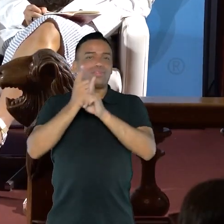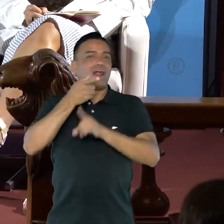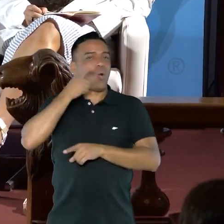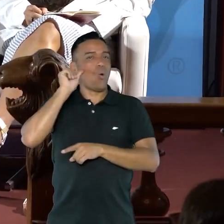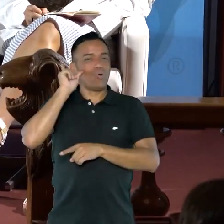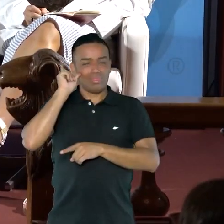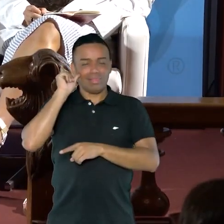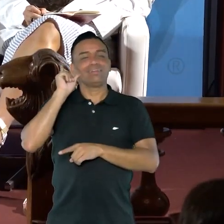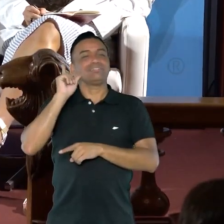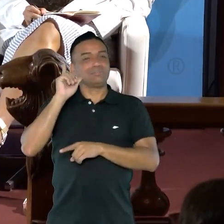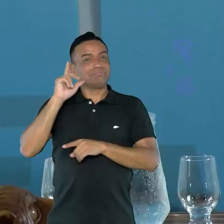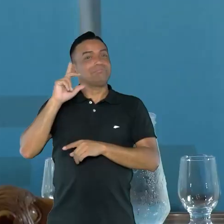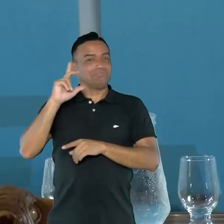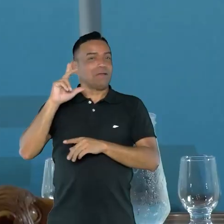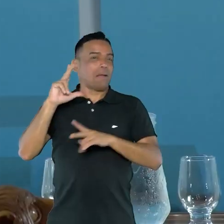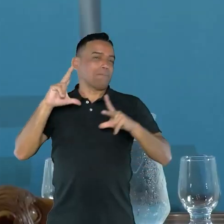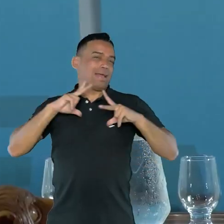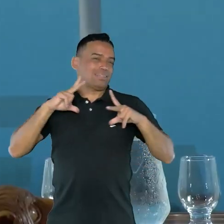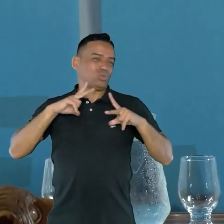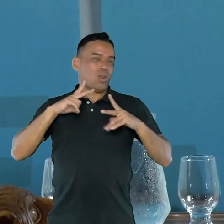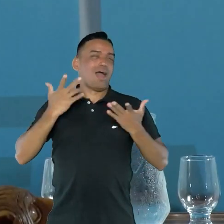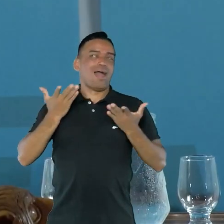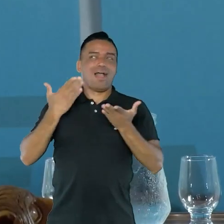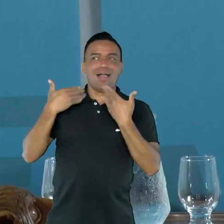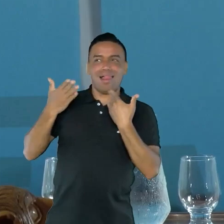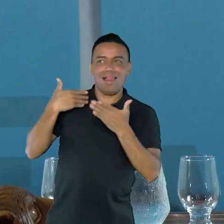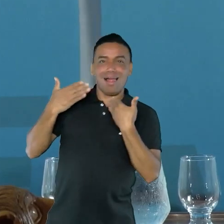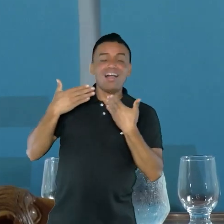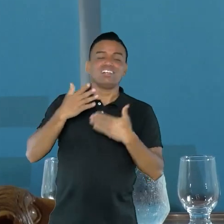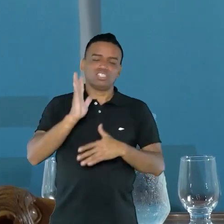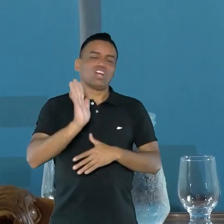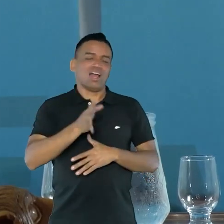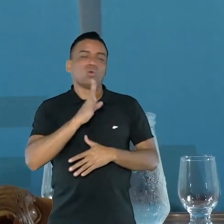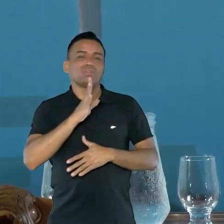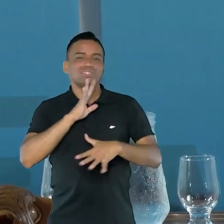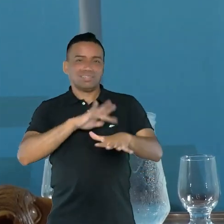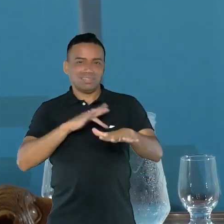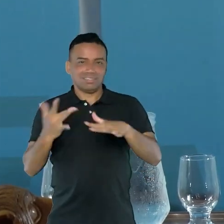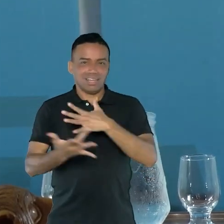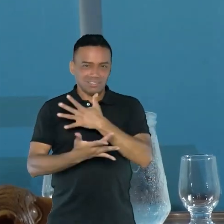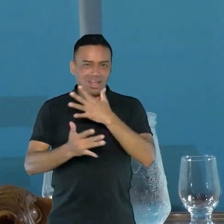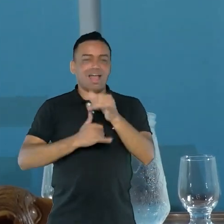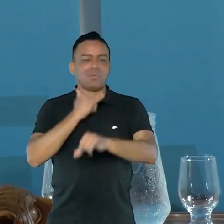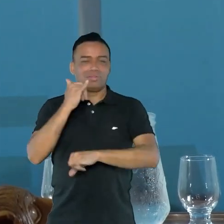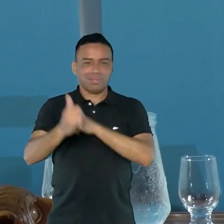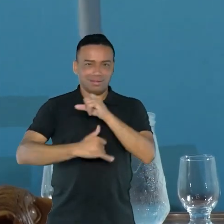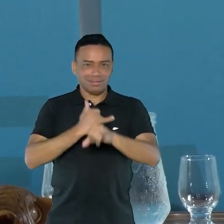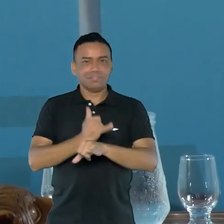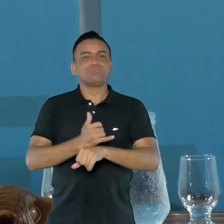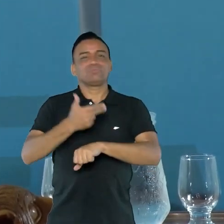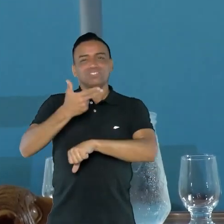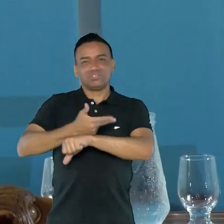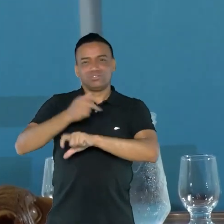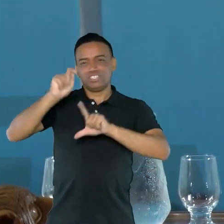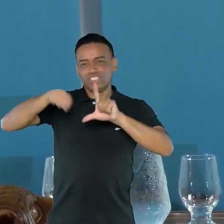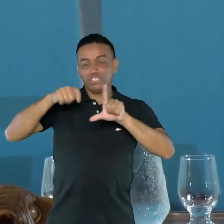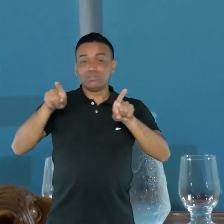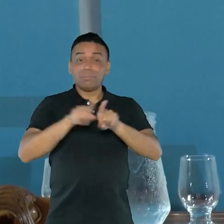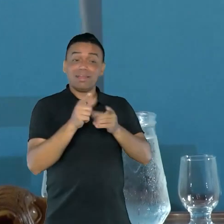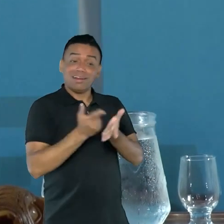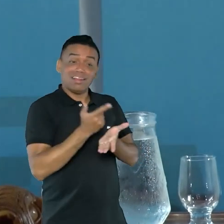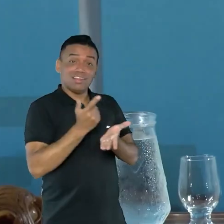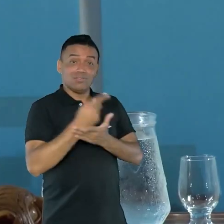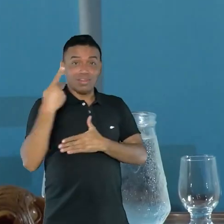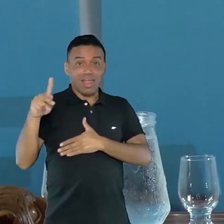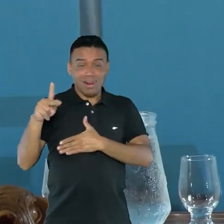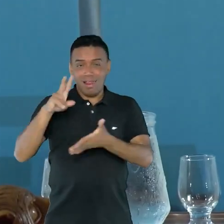né? Eu já a conhecia das redes sociais, já conhecia de vídeos e do livro, e